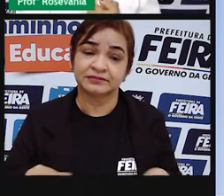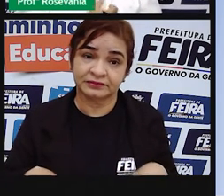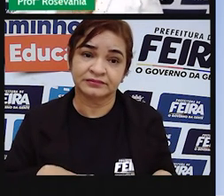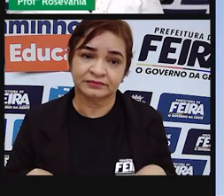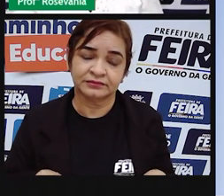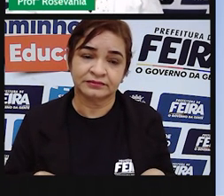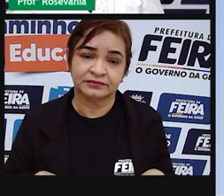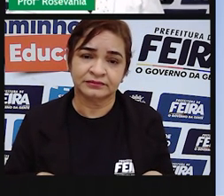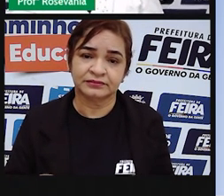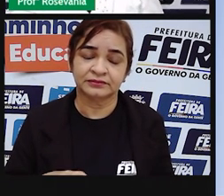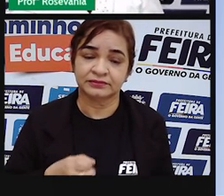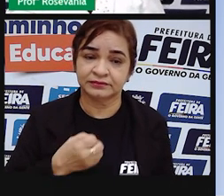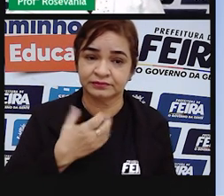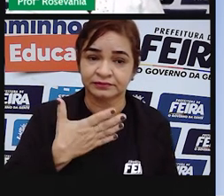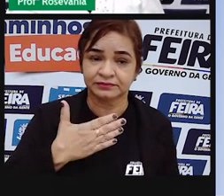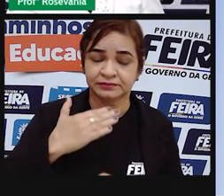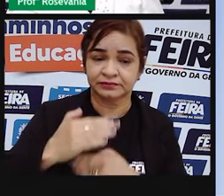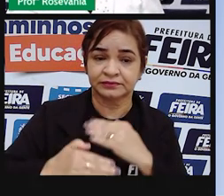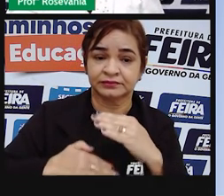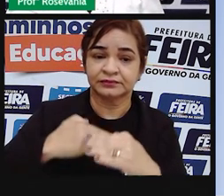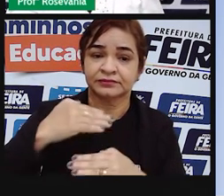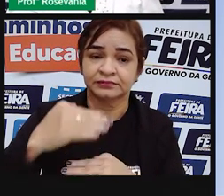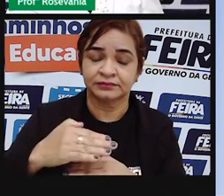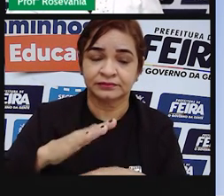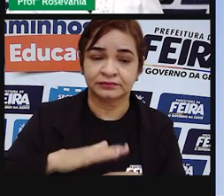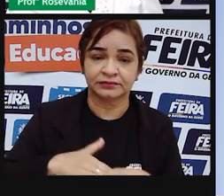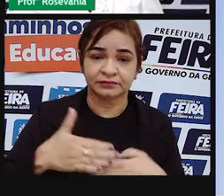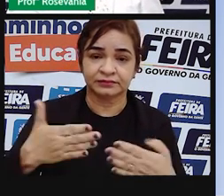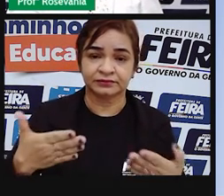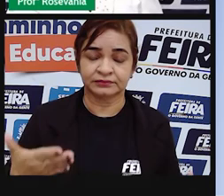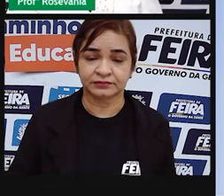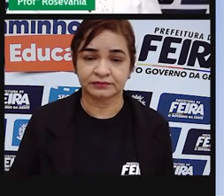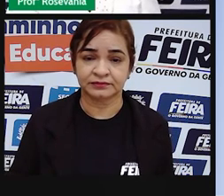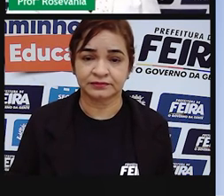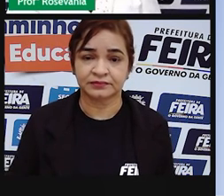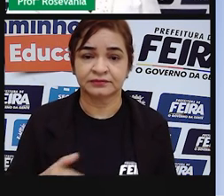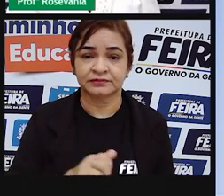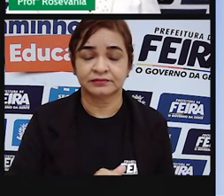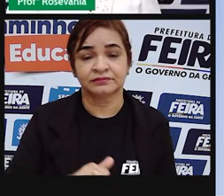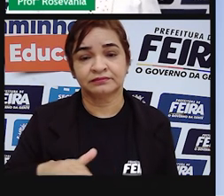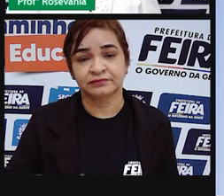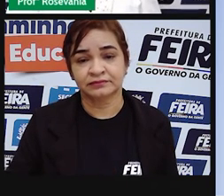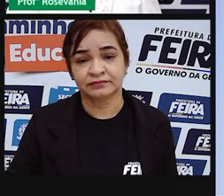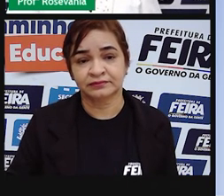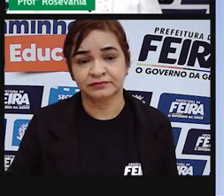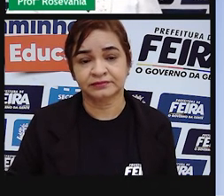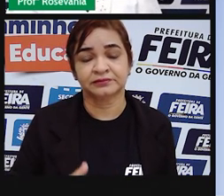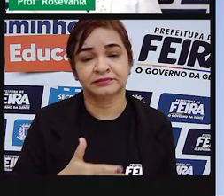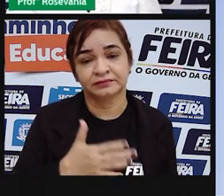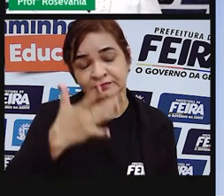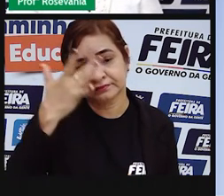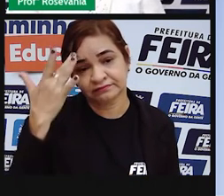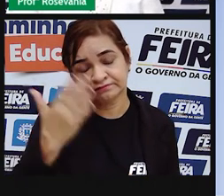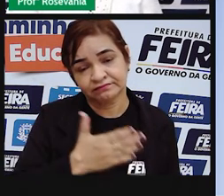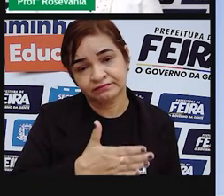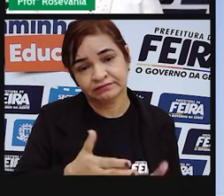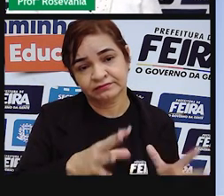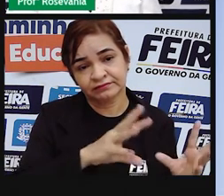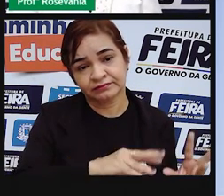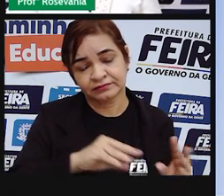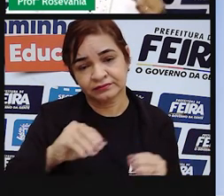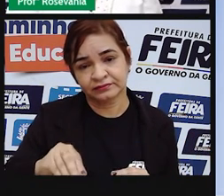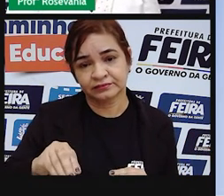alguns atrativos. Mas ainda assim, a nossa característica de migrar para a região centro-oeste ou para migrar para a região norte e